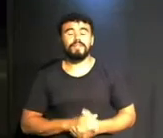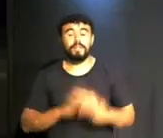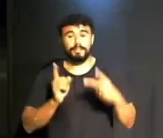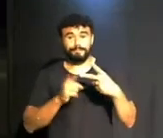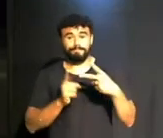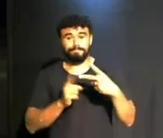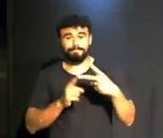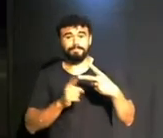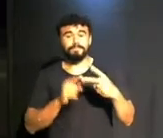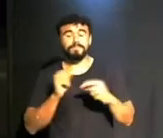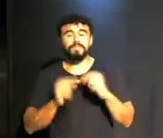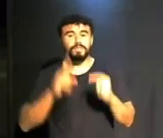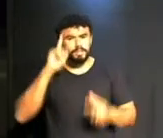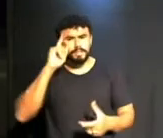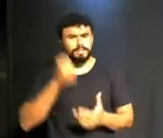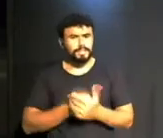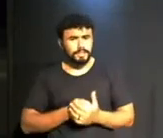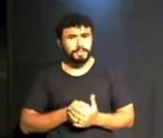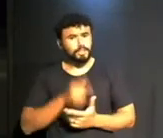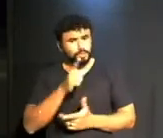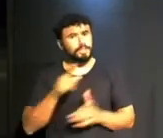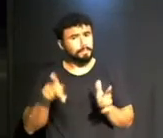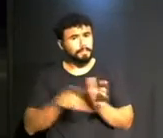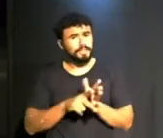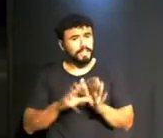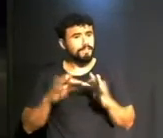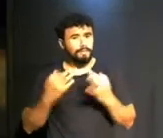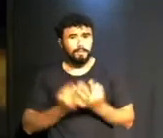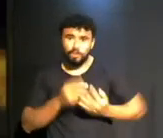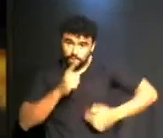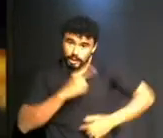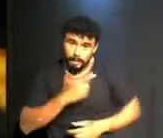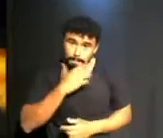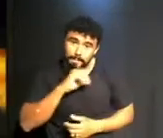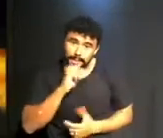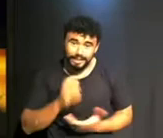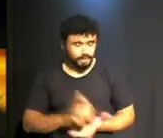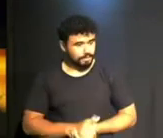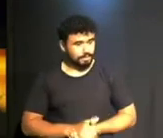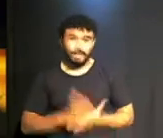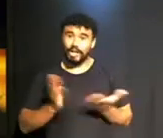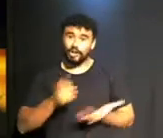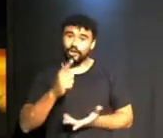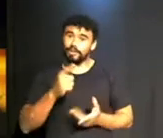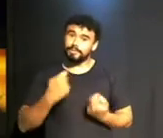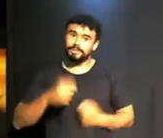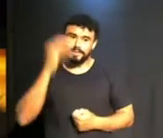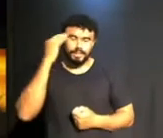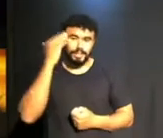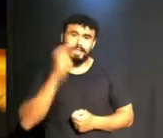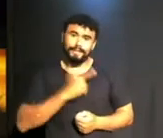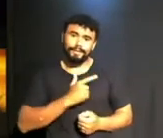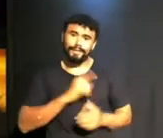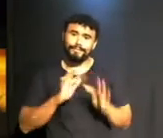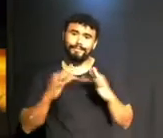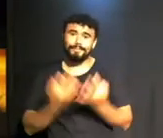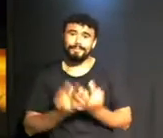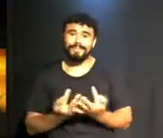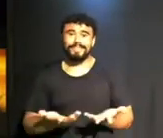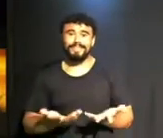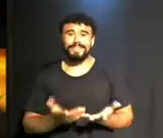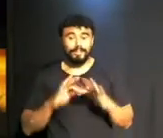em segundo lugar decida a pertencer ao fogo espiritual você não tem pai agora você precisa entender que você também tem uma família